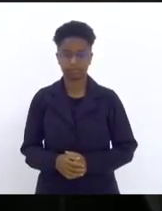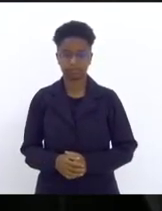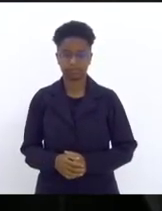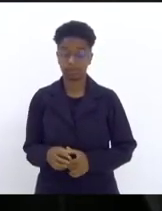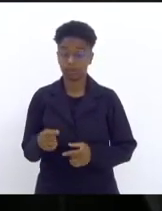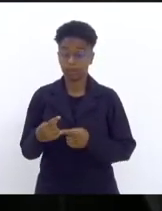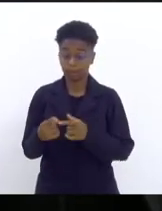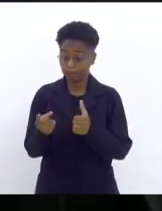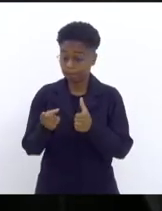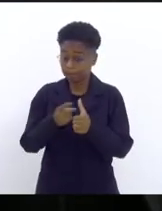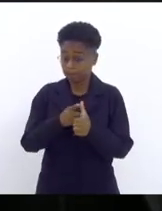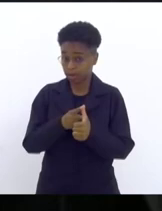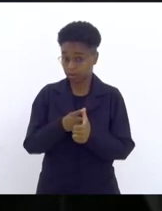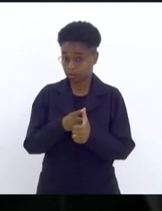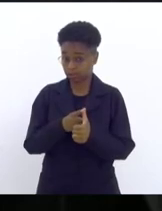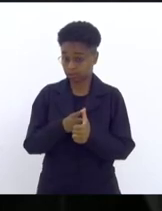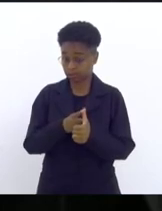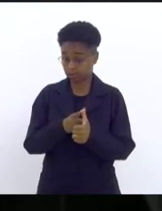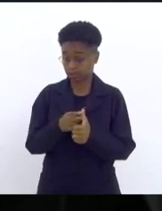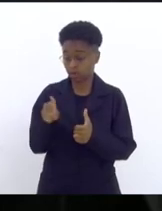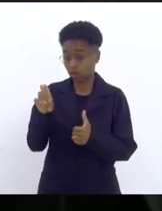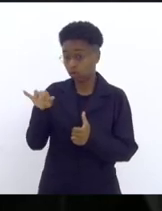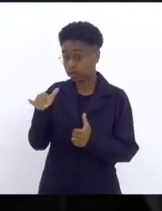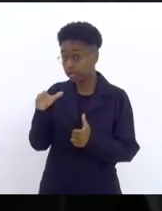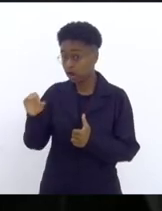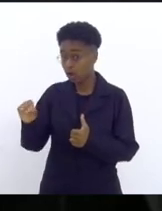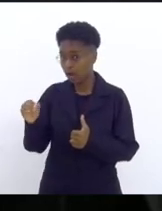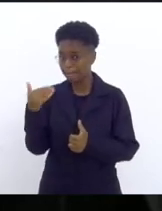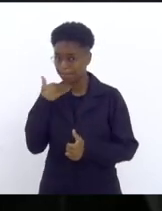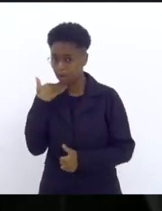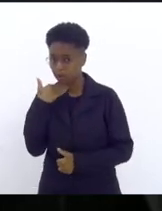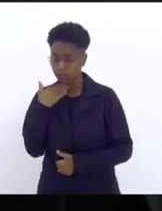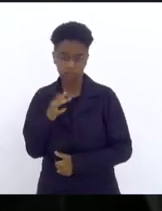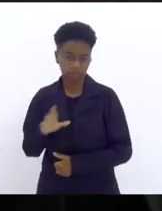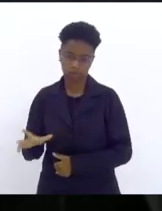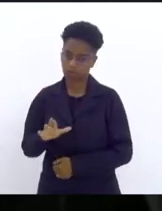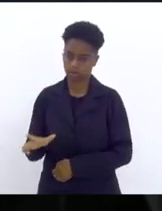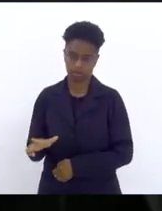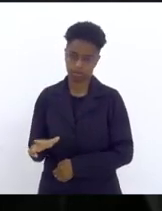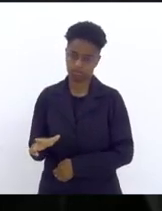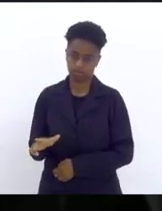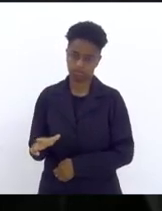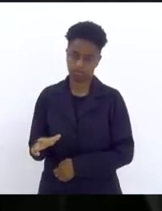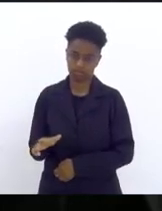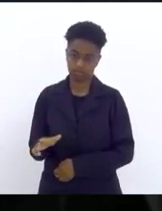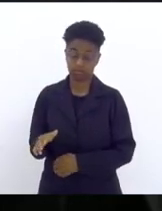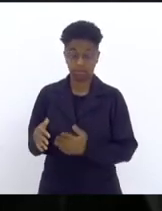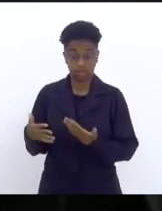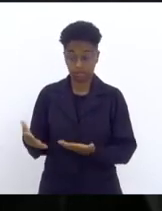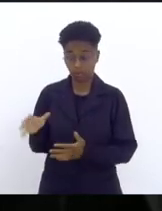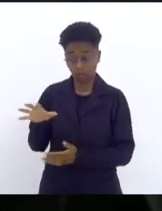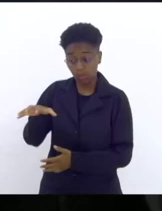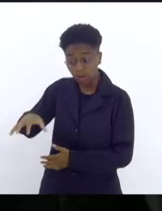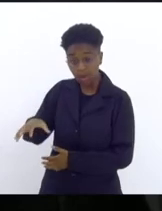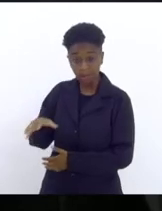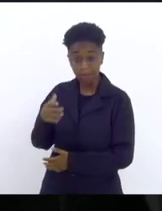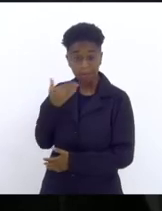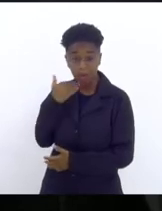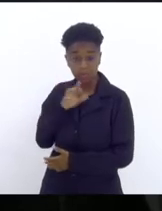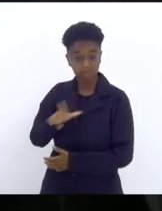que a união não é banco e nem não sendo o banco